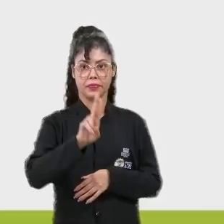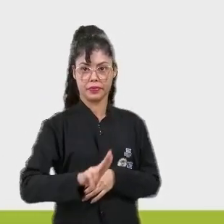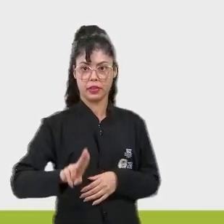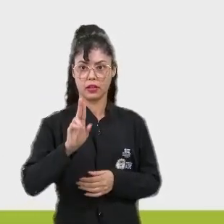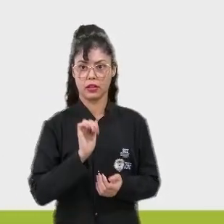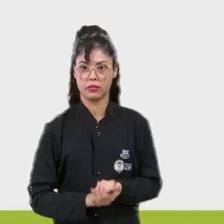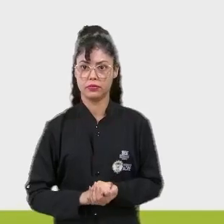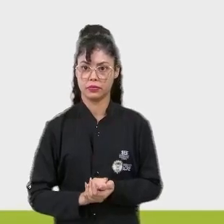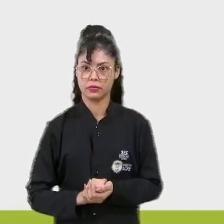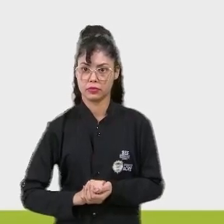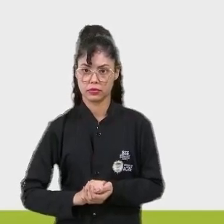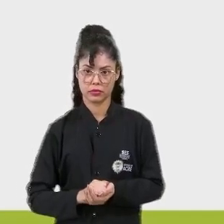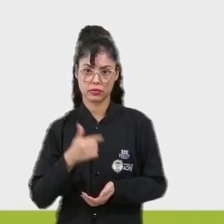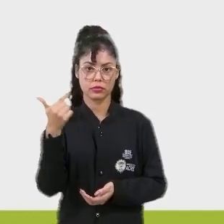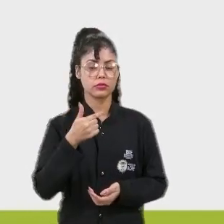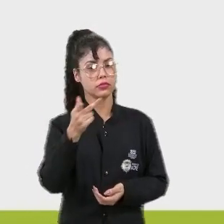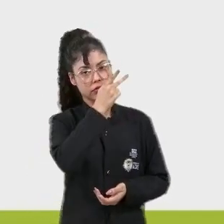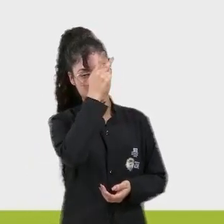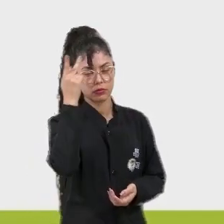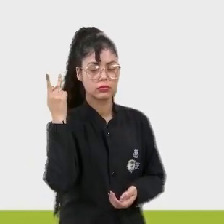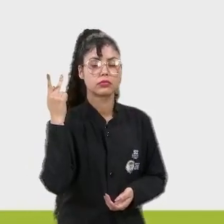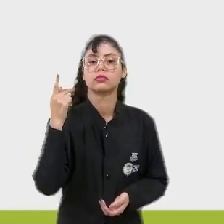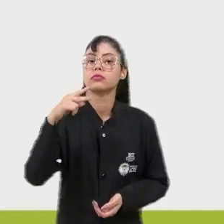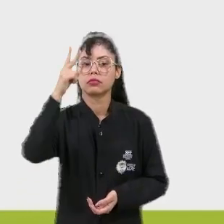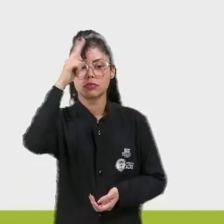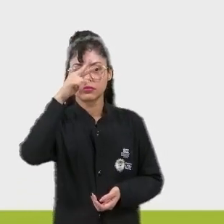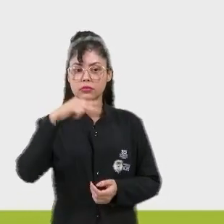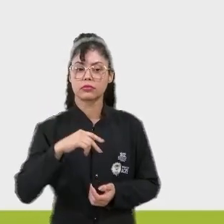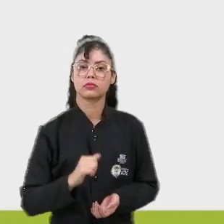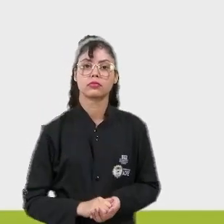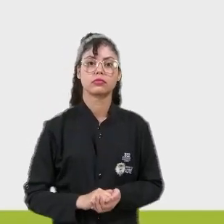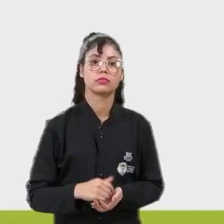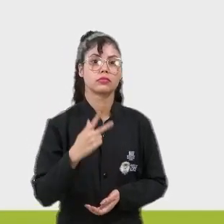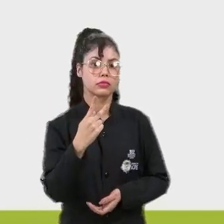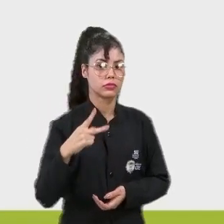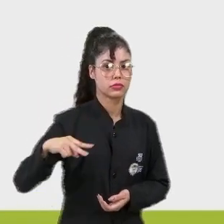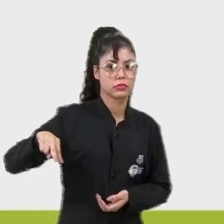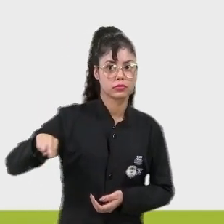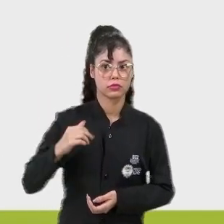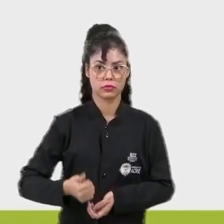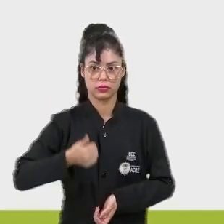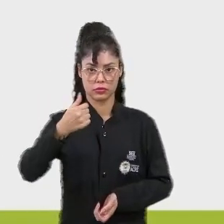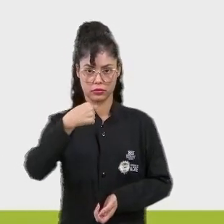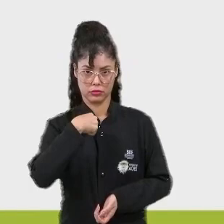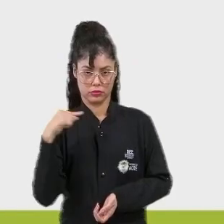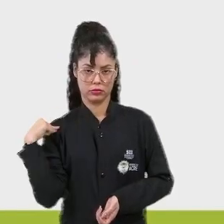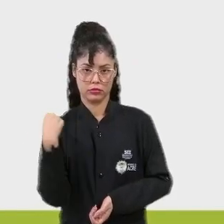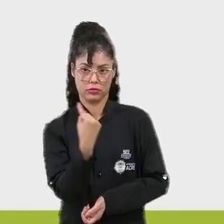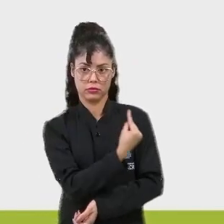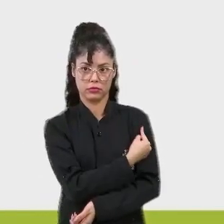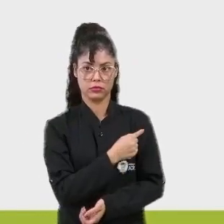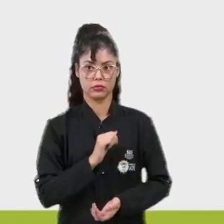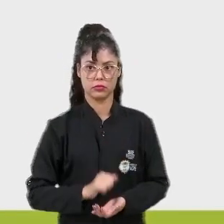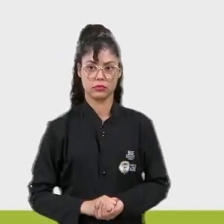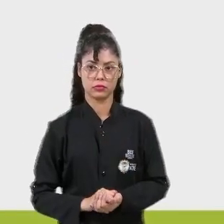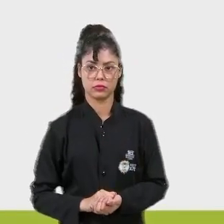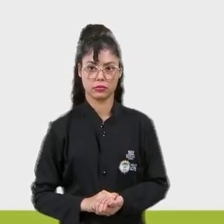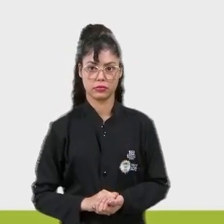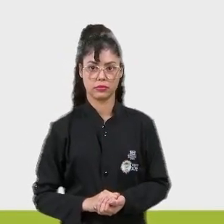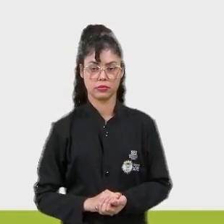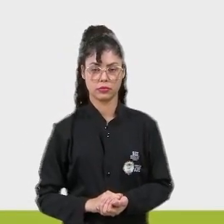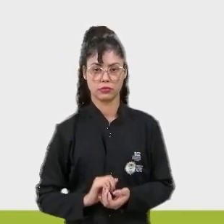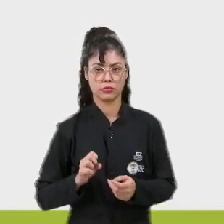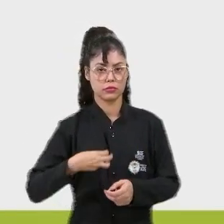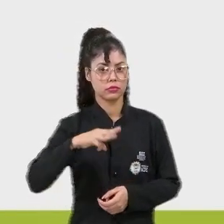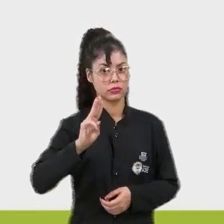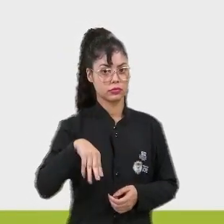dos pronomes de segunda pessoa. Lembram-se? Primeira pessoa, o eu ou nós, com